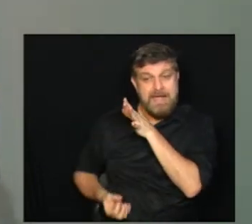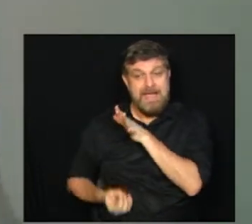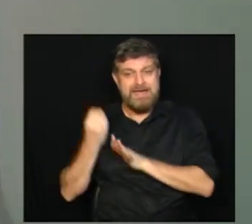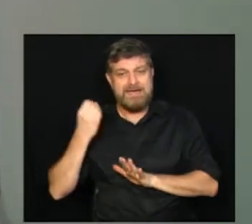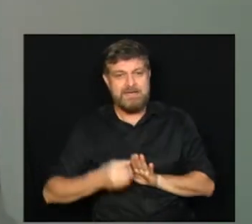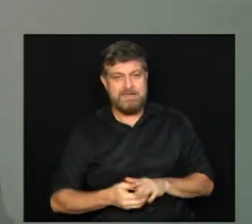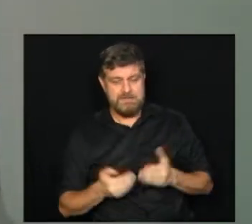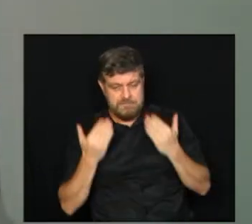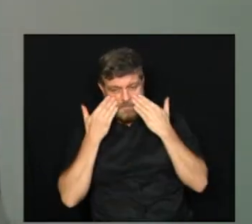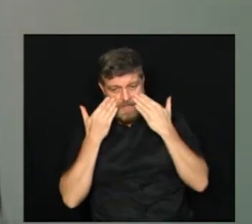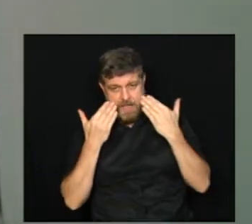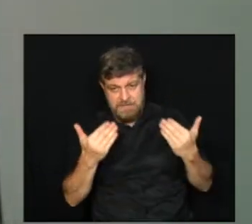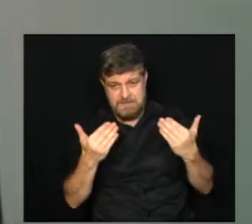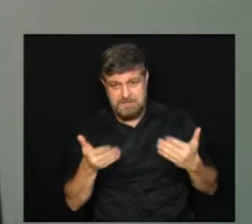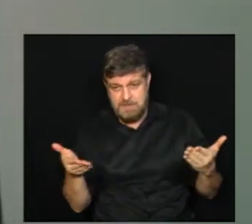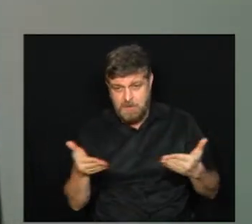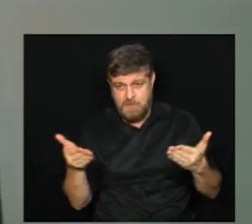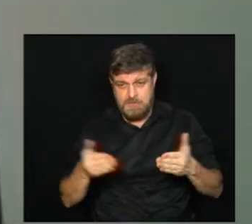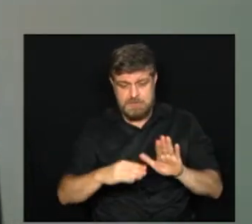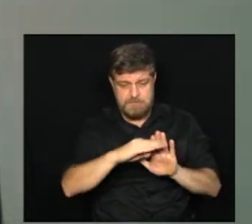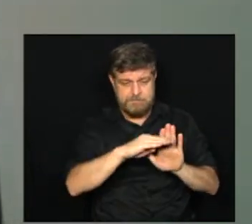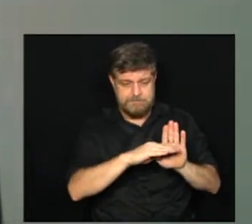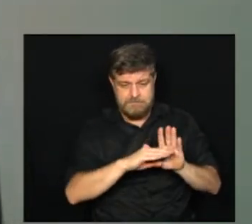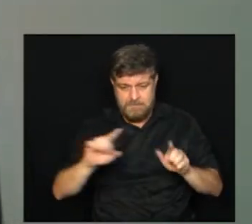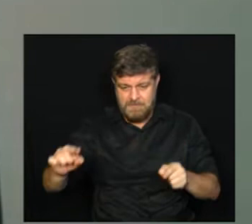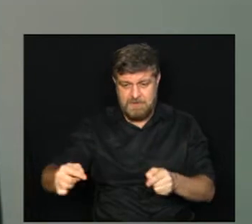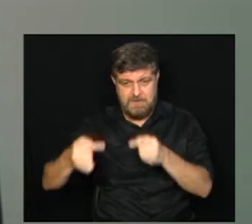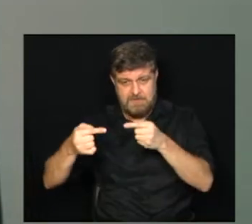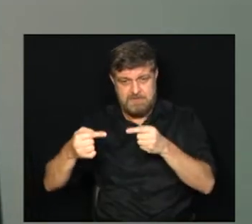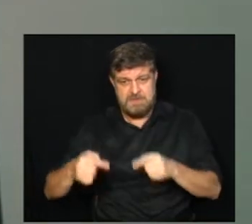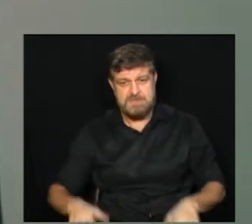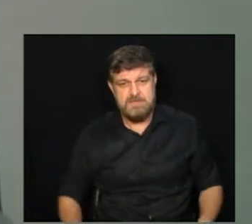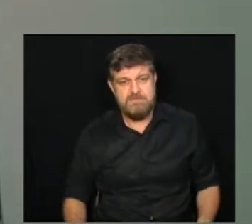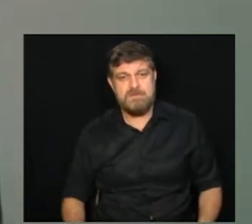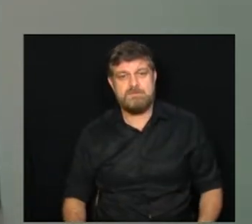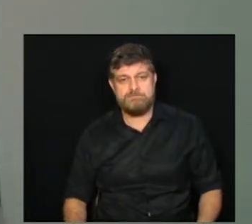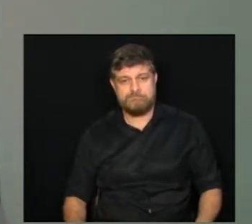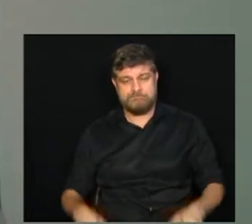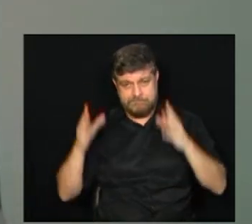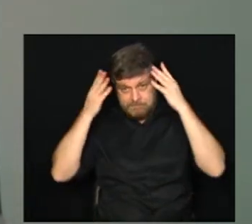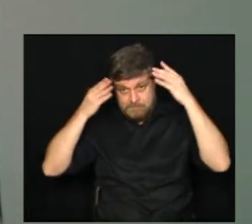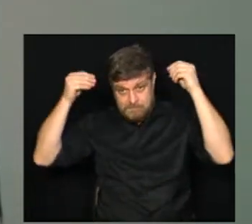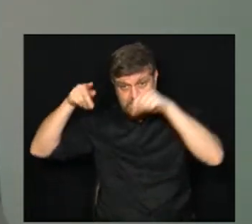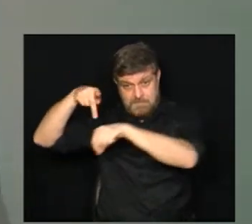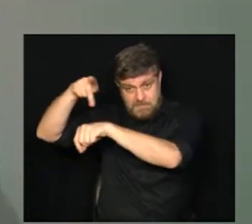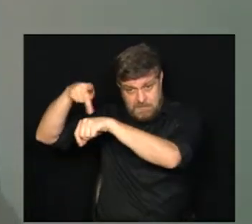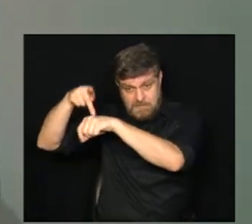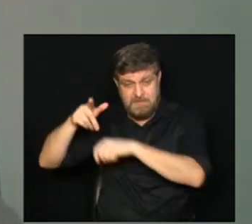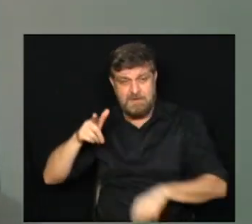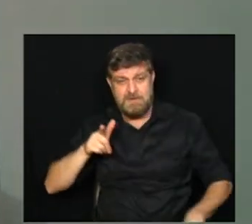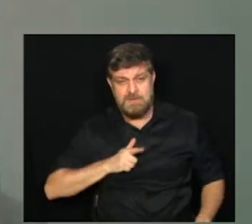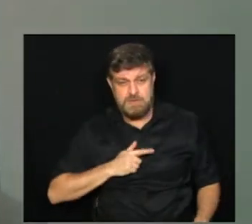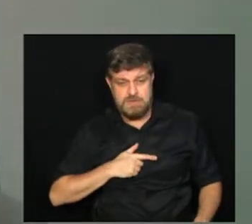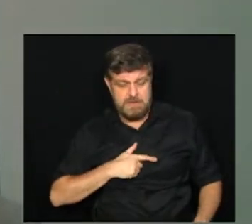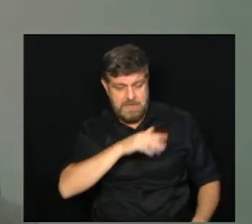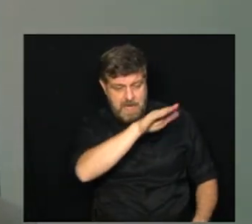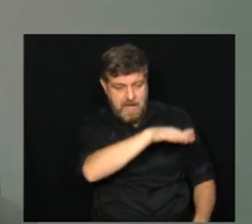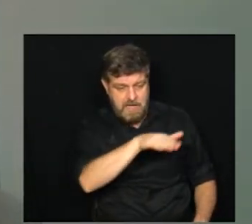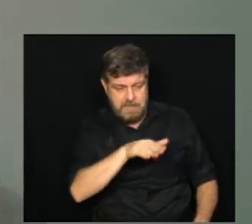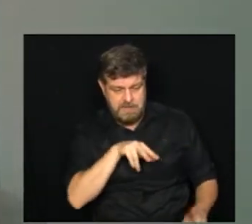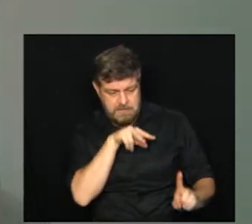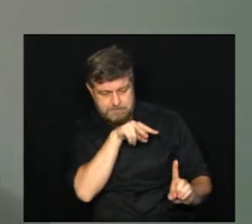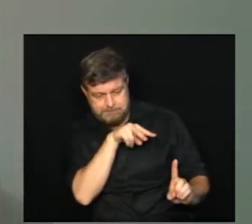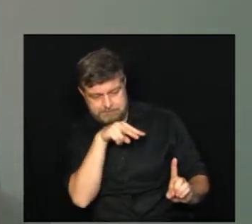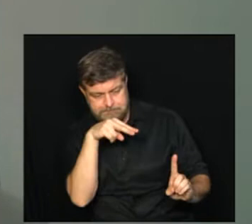apresentação do desafio do Mayors Challenge. Então, tudo isso levava a olhar a criança